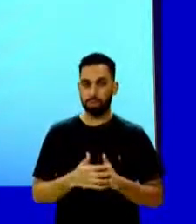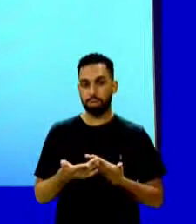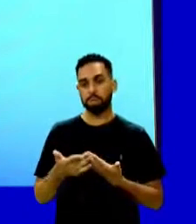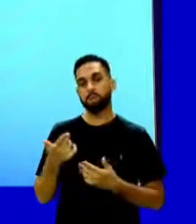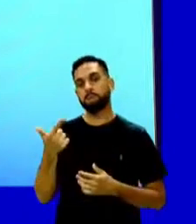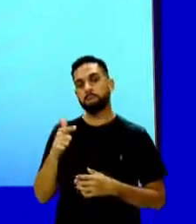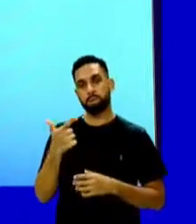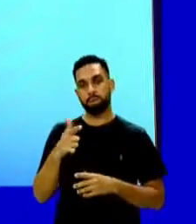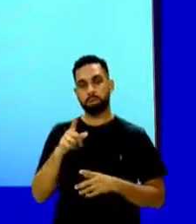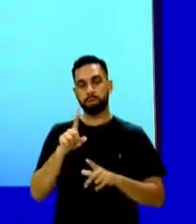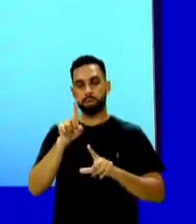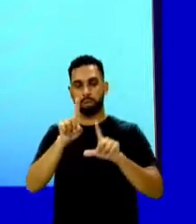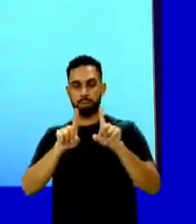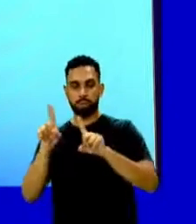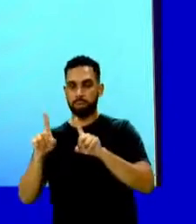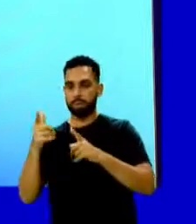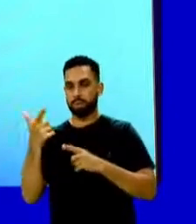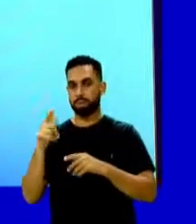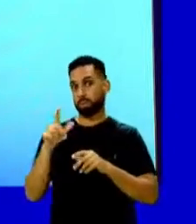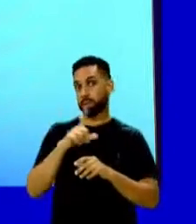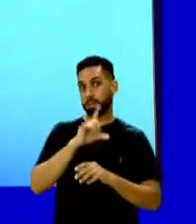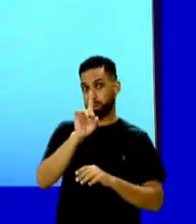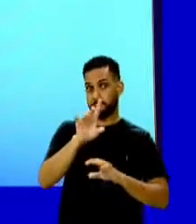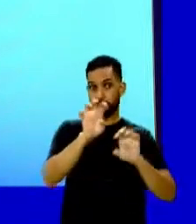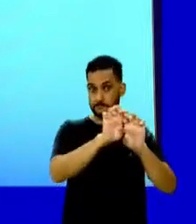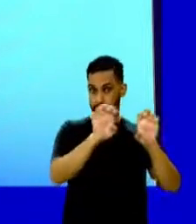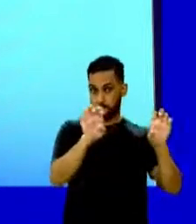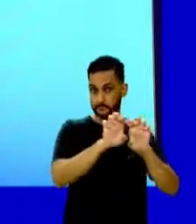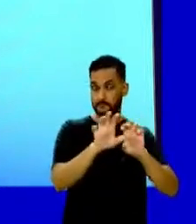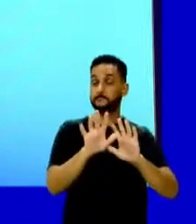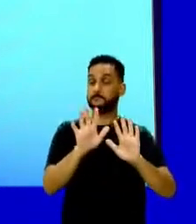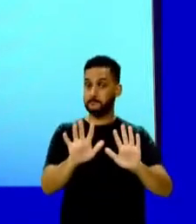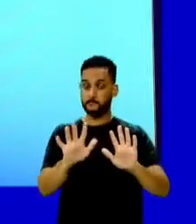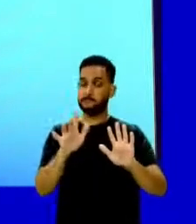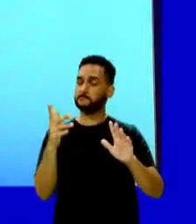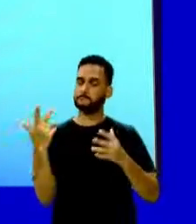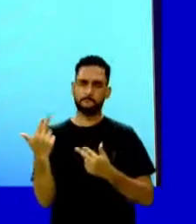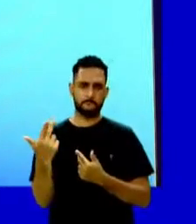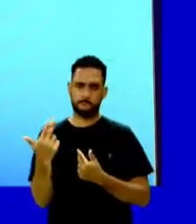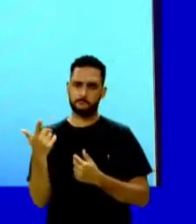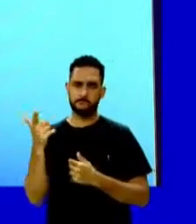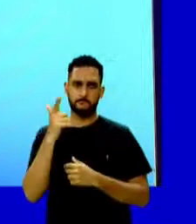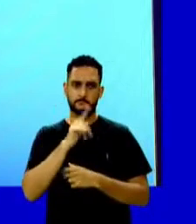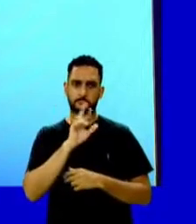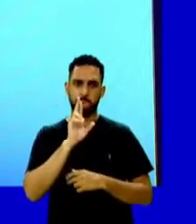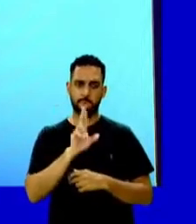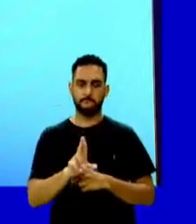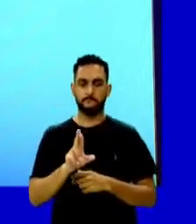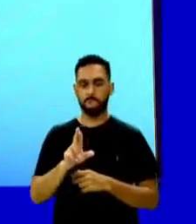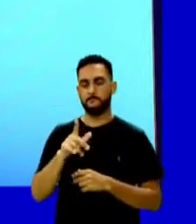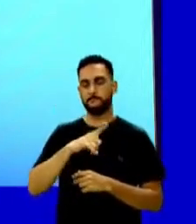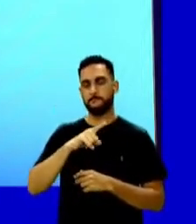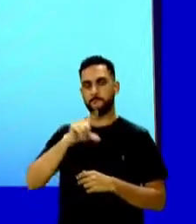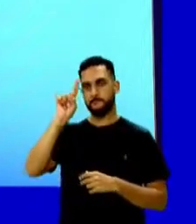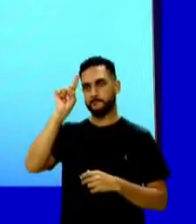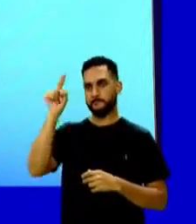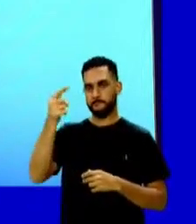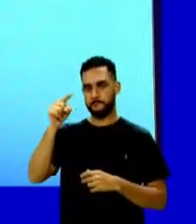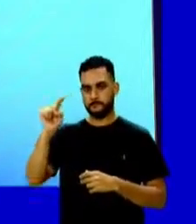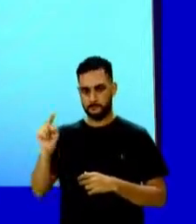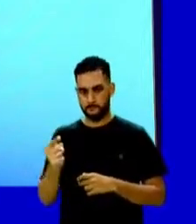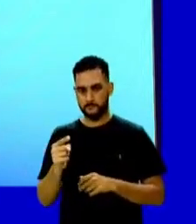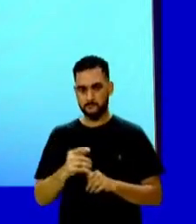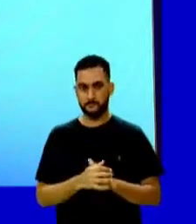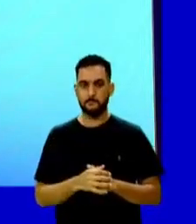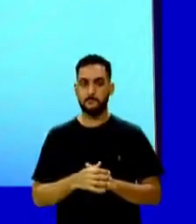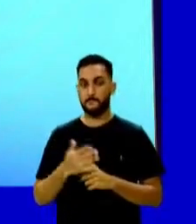apresentação geométrica temos a representação algébrica mas ainda assim mesmo processo e vamos resolver um sistema que